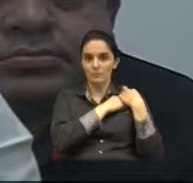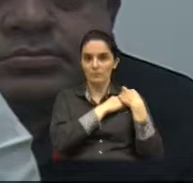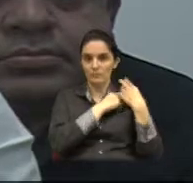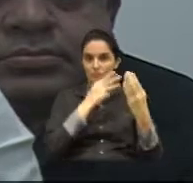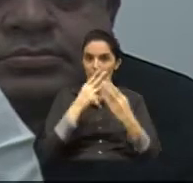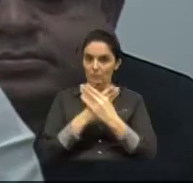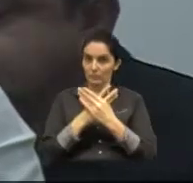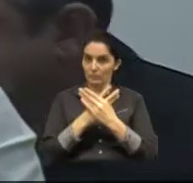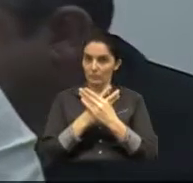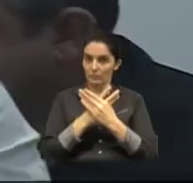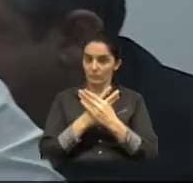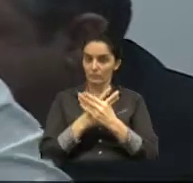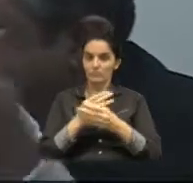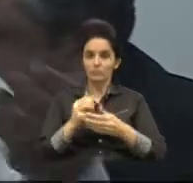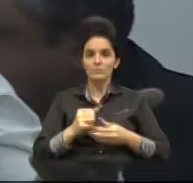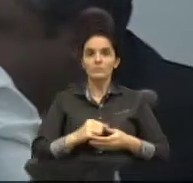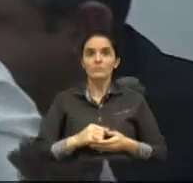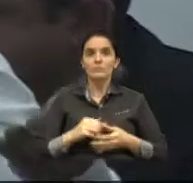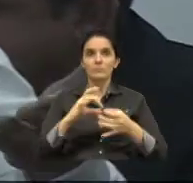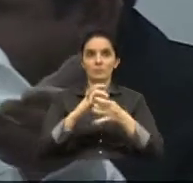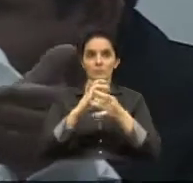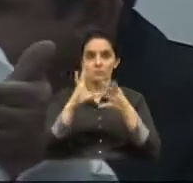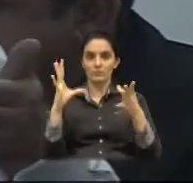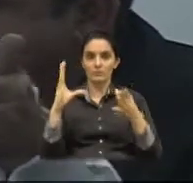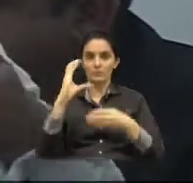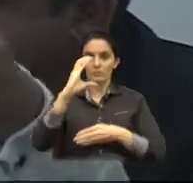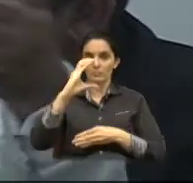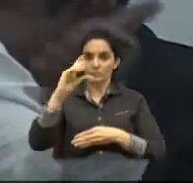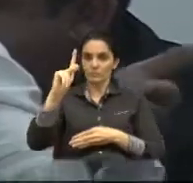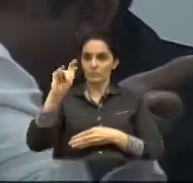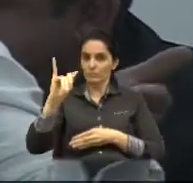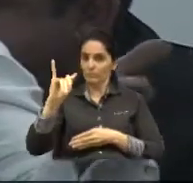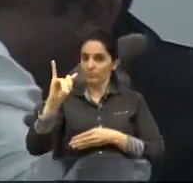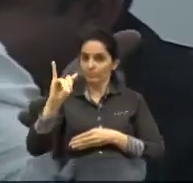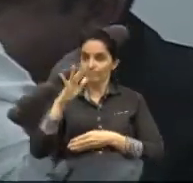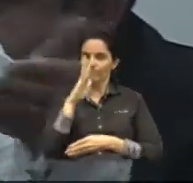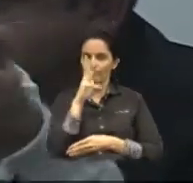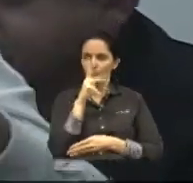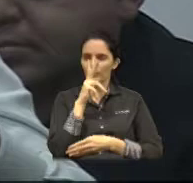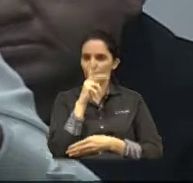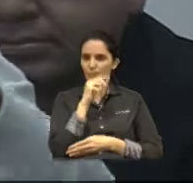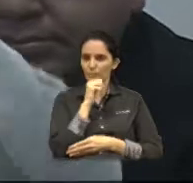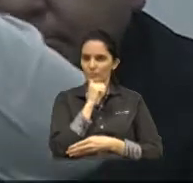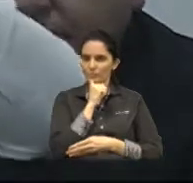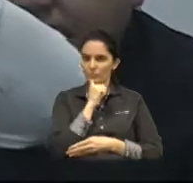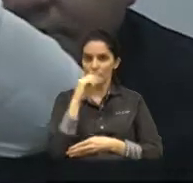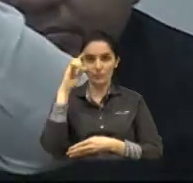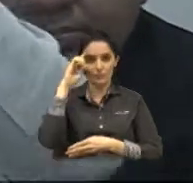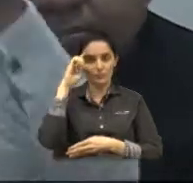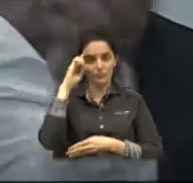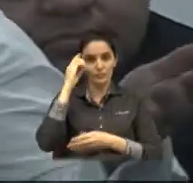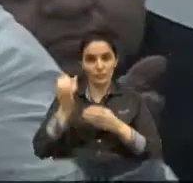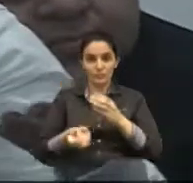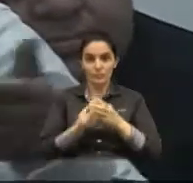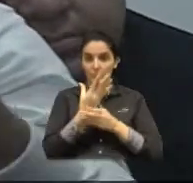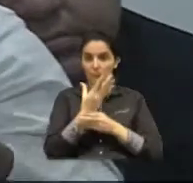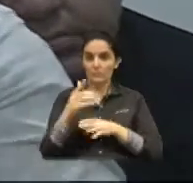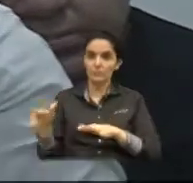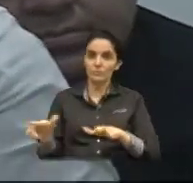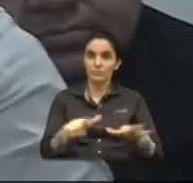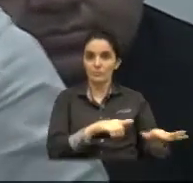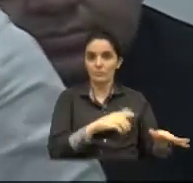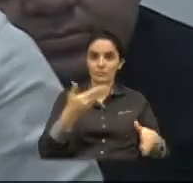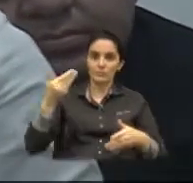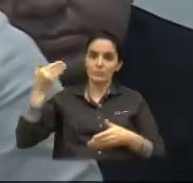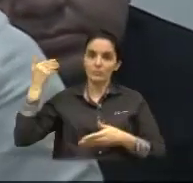Eu quero me colocar à disposição, visto que a CPI deve demorar mais alguns dias para sair, e semana passada nós